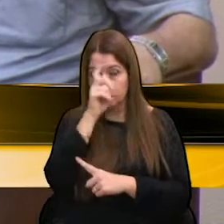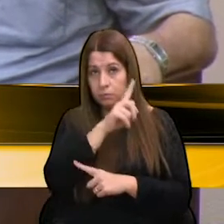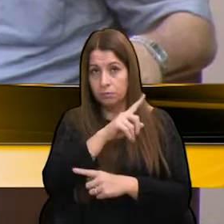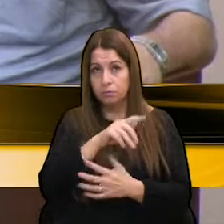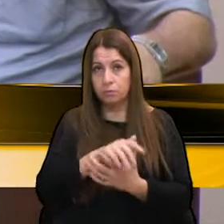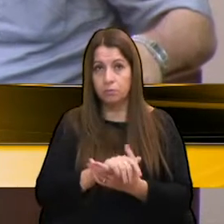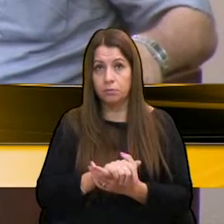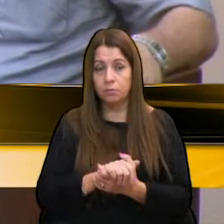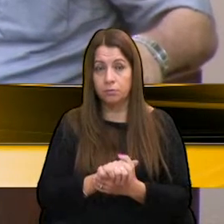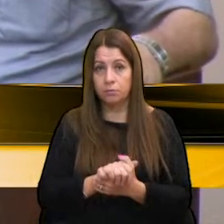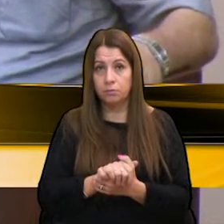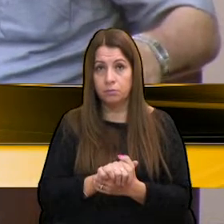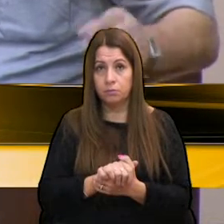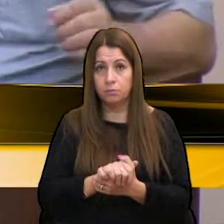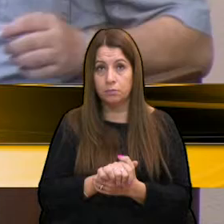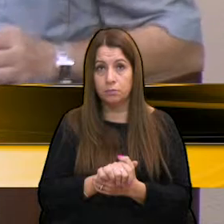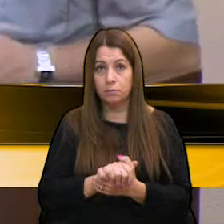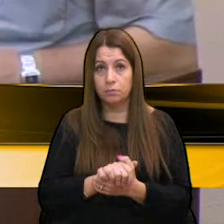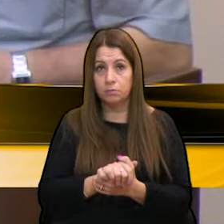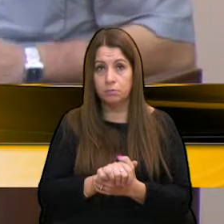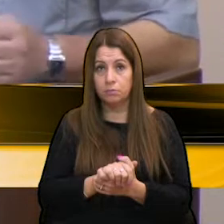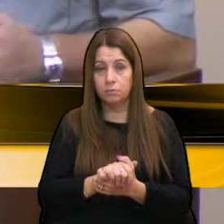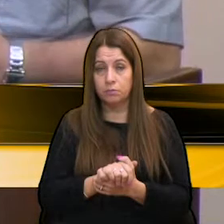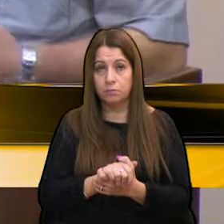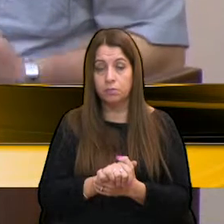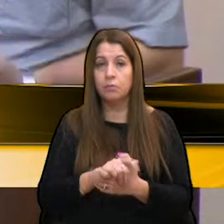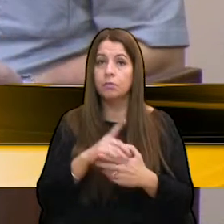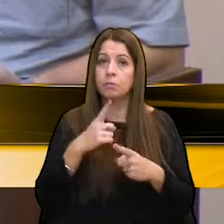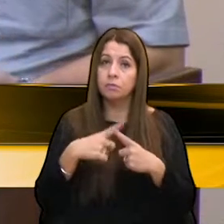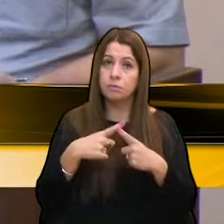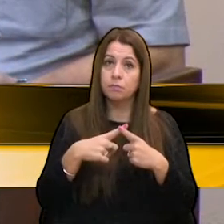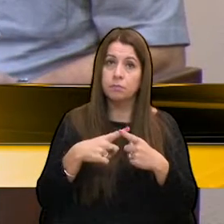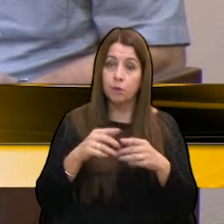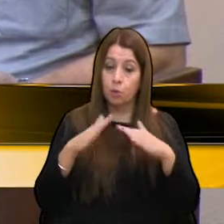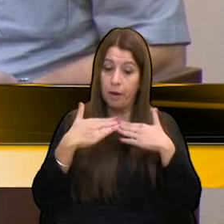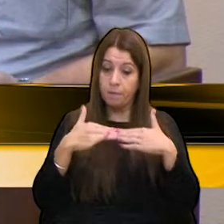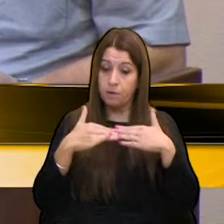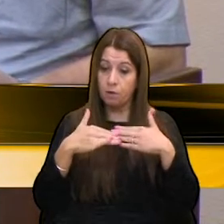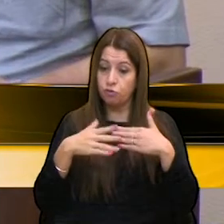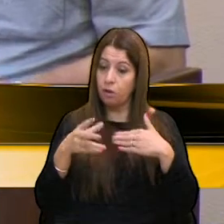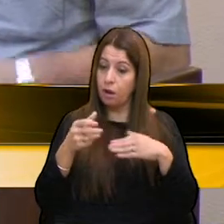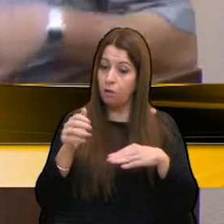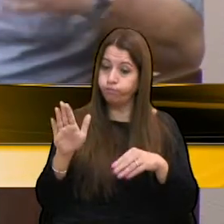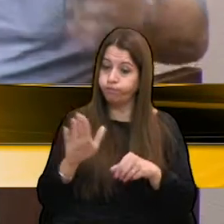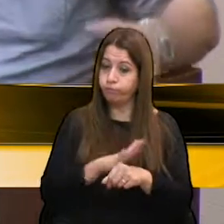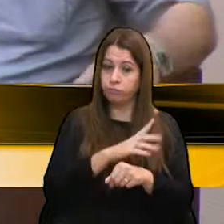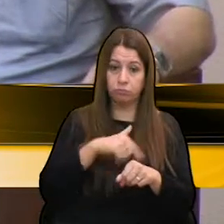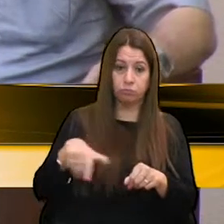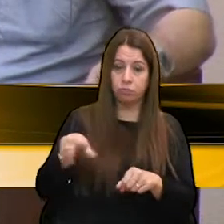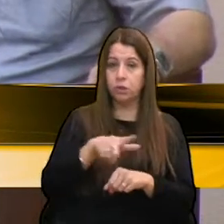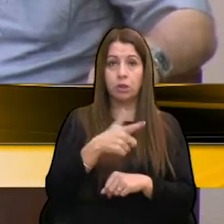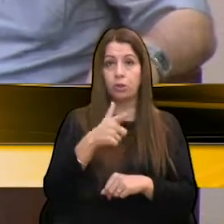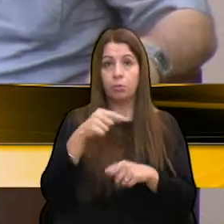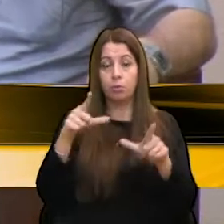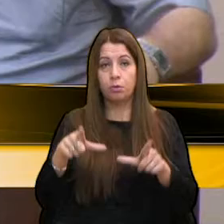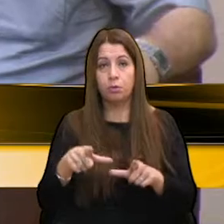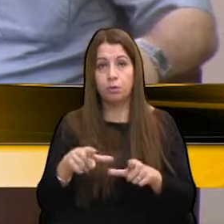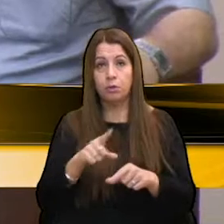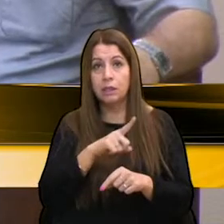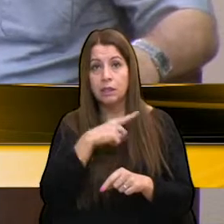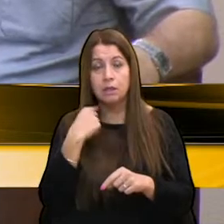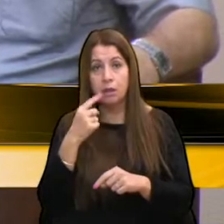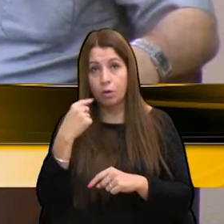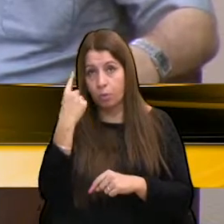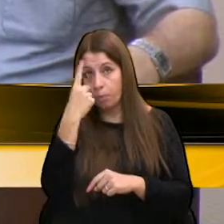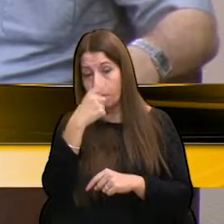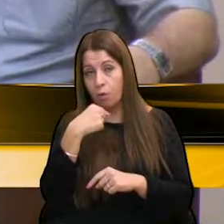dificuldades, não só dos feirantes, porque se eles já estão com o caminhão carregado, não vão para outro lugar, atrasar uma